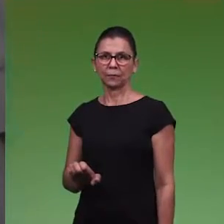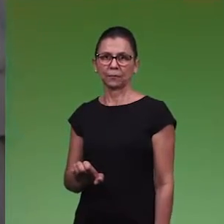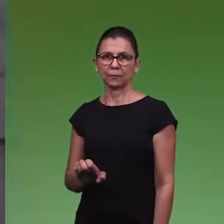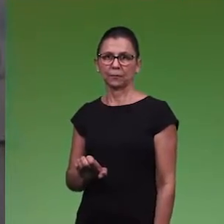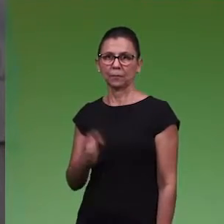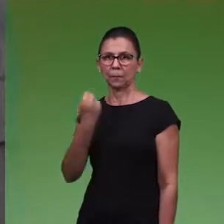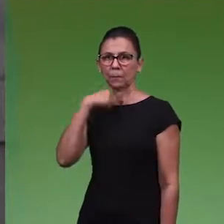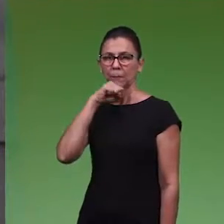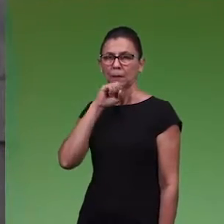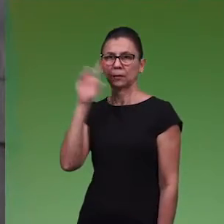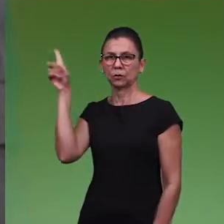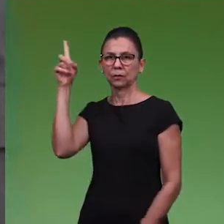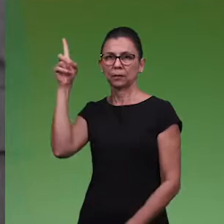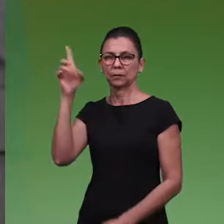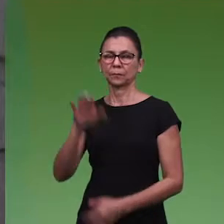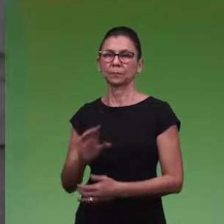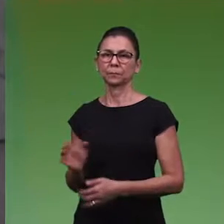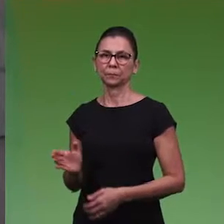rejeitou como rei.